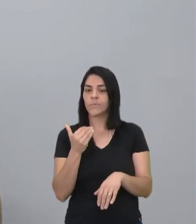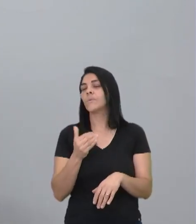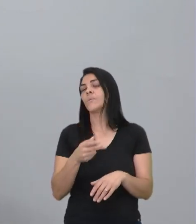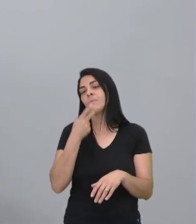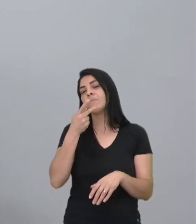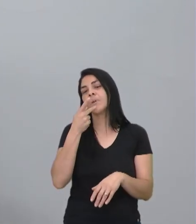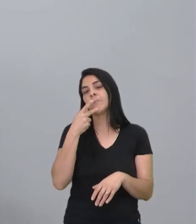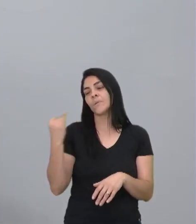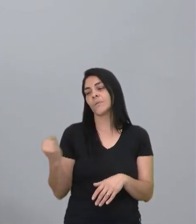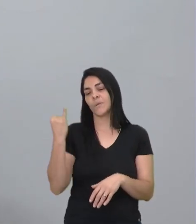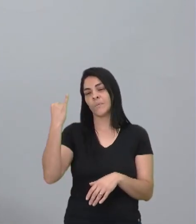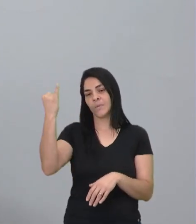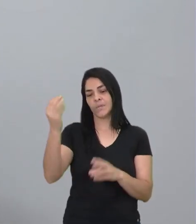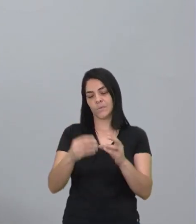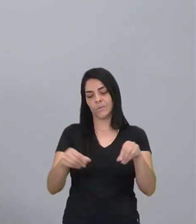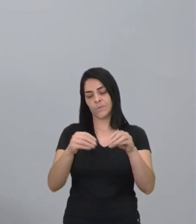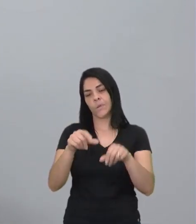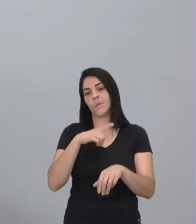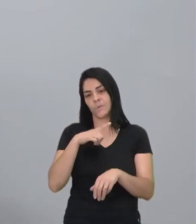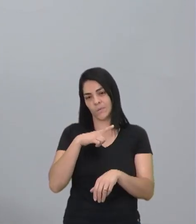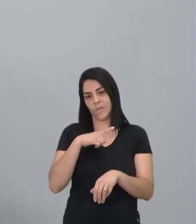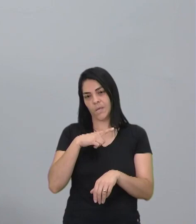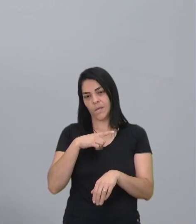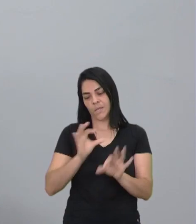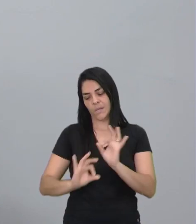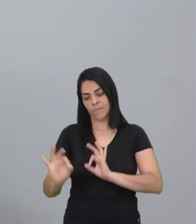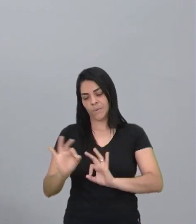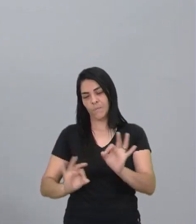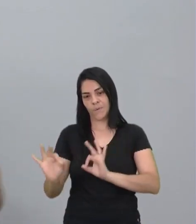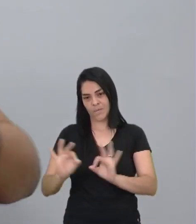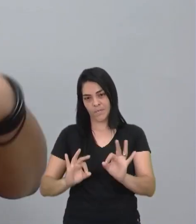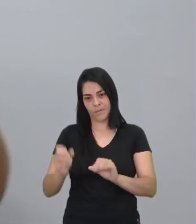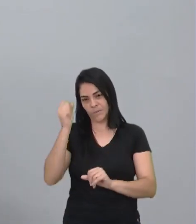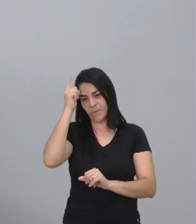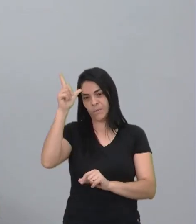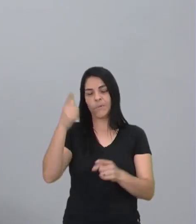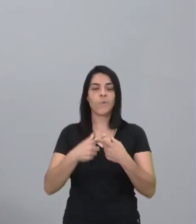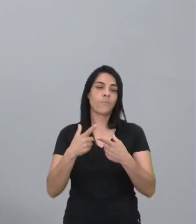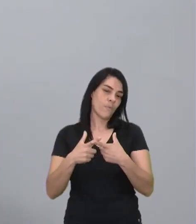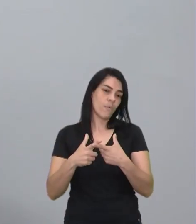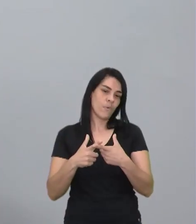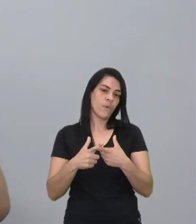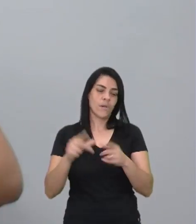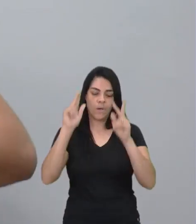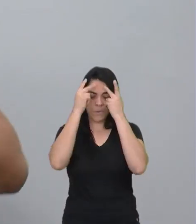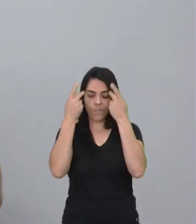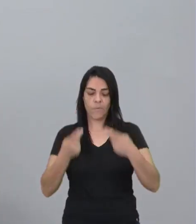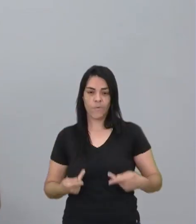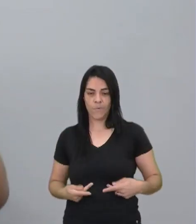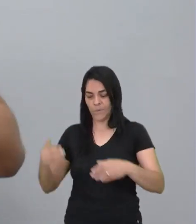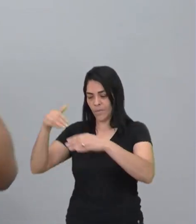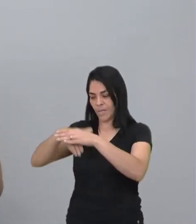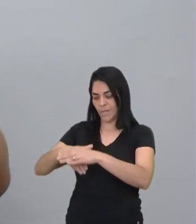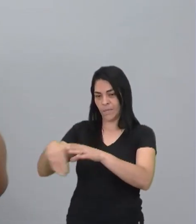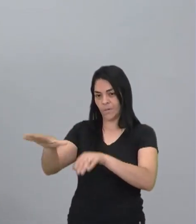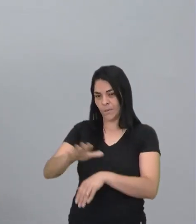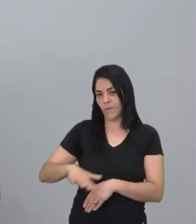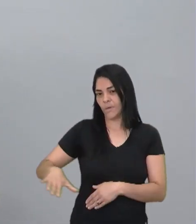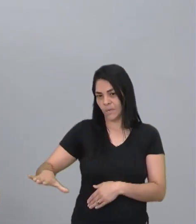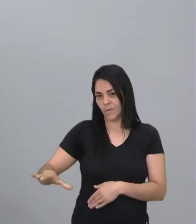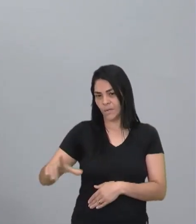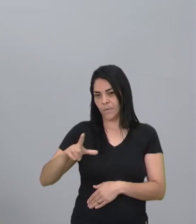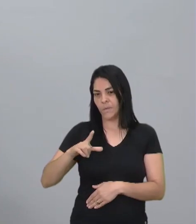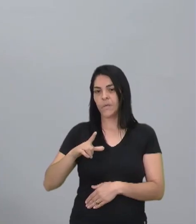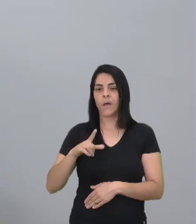solo tem na construção da cultura. Porque, obviamente, o ser humano ele está inserido dentro daquele ambiente e, para isso, ele cria